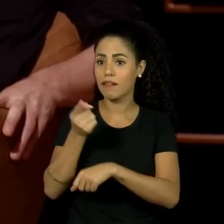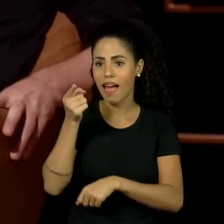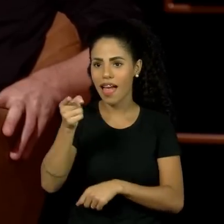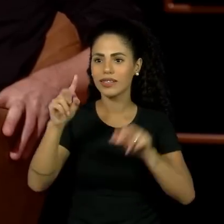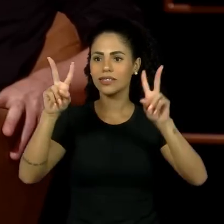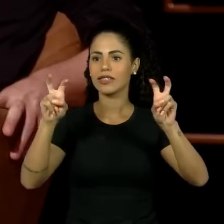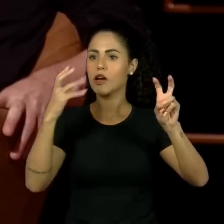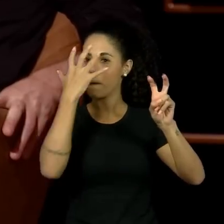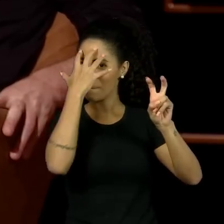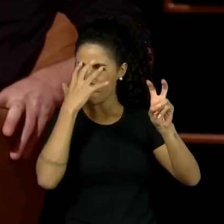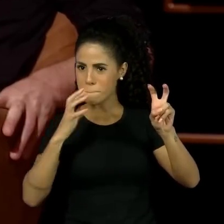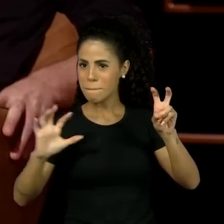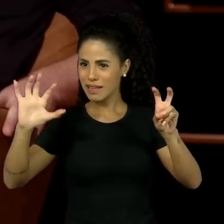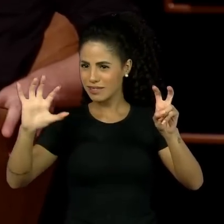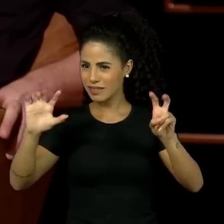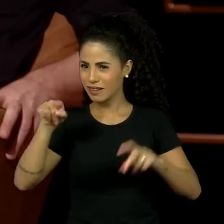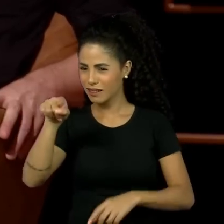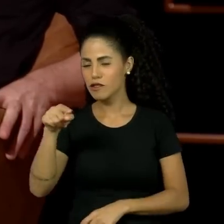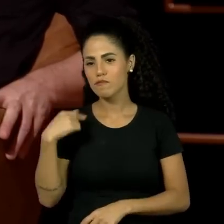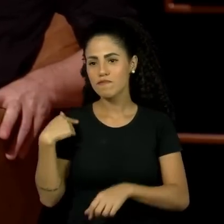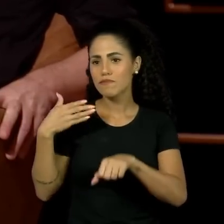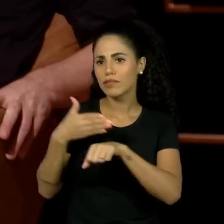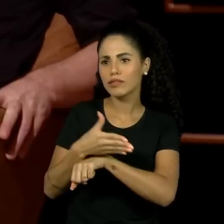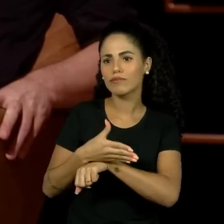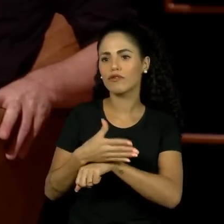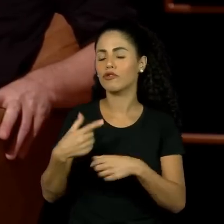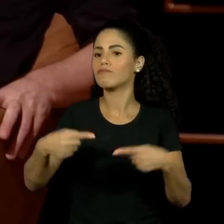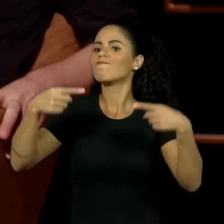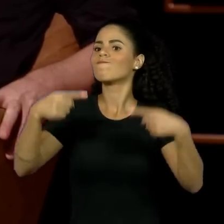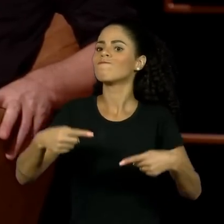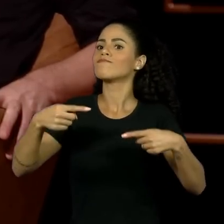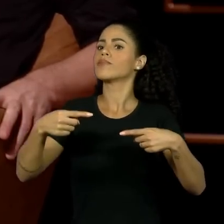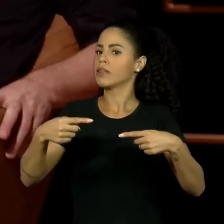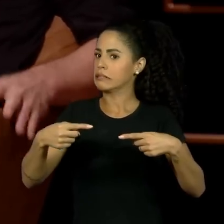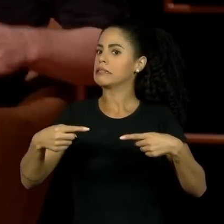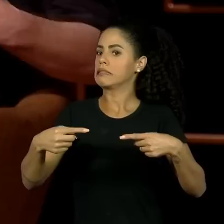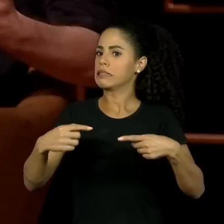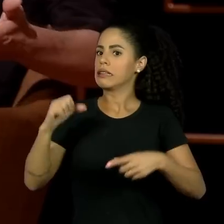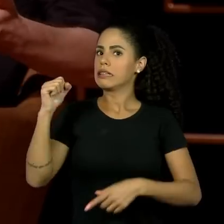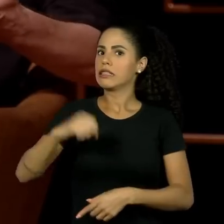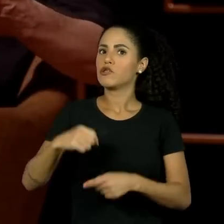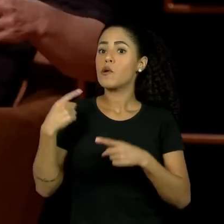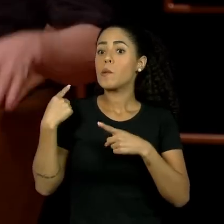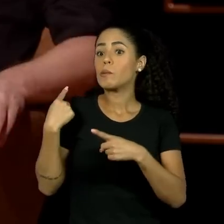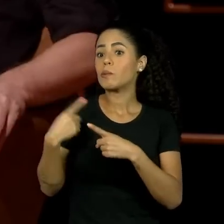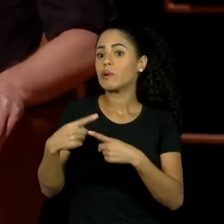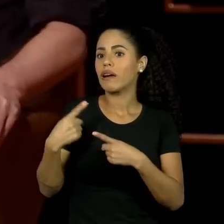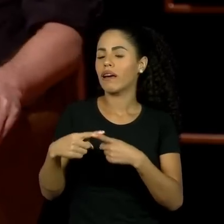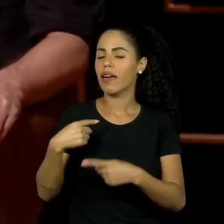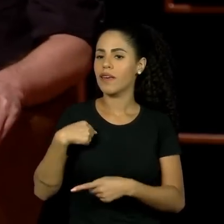aí, Máscaras, né? E foi um desafio muito grande. Primeiro porque eu tinha que